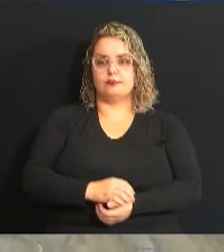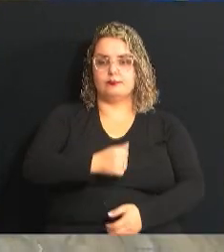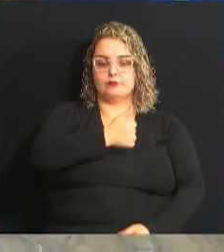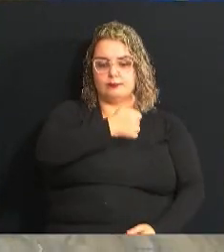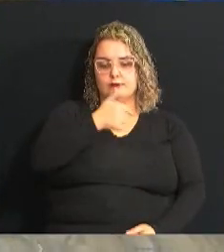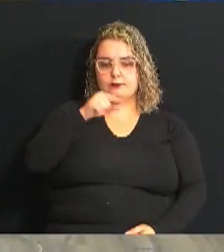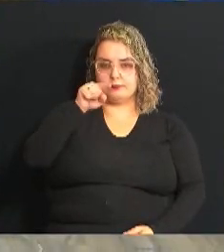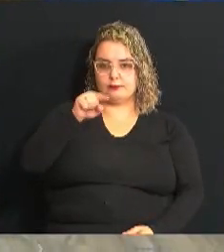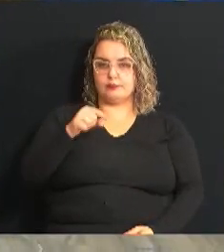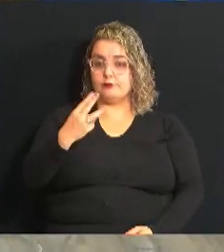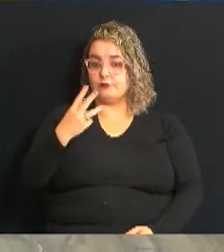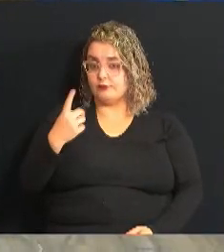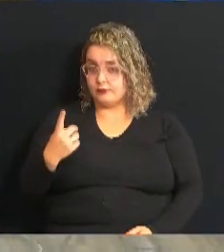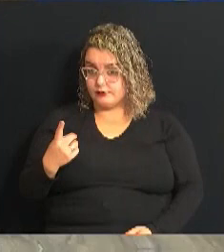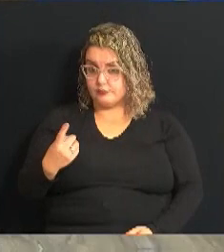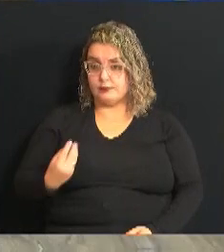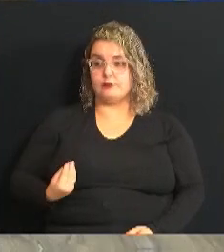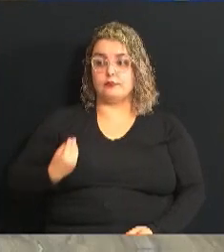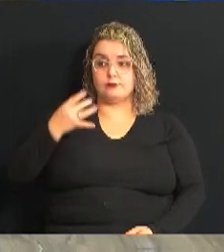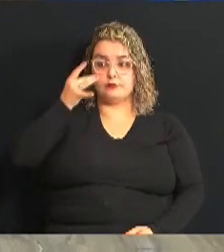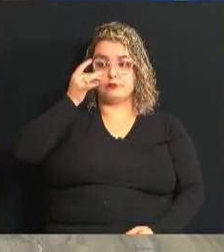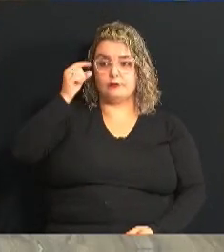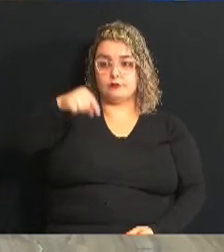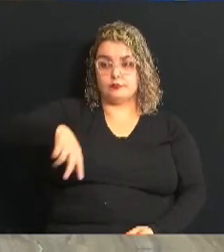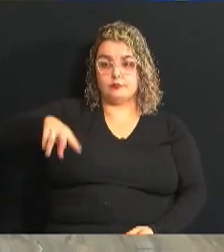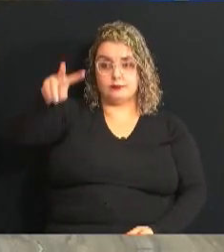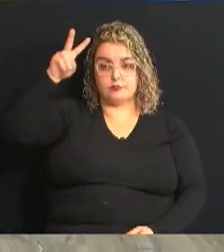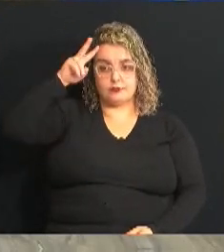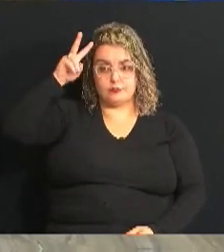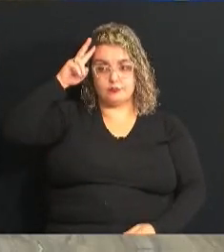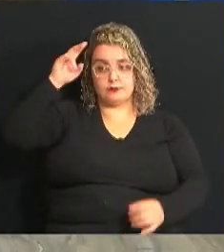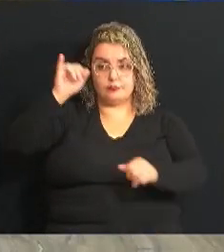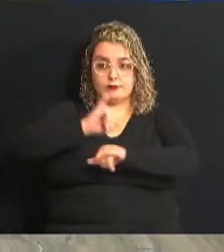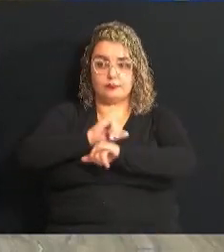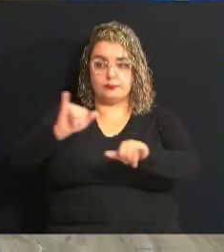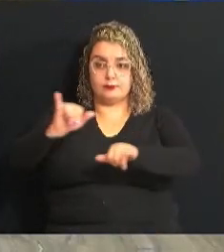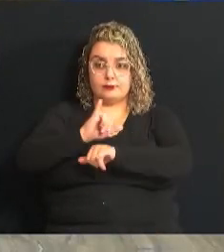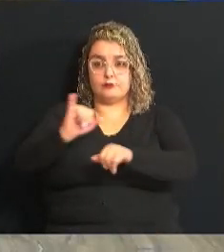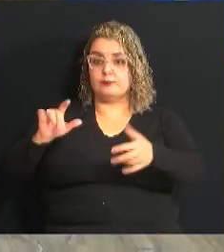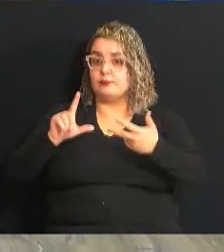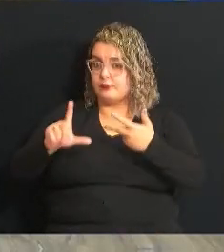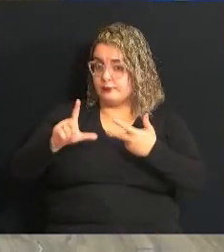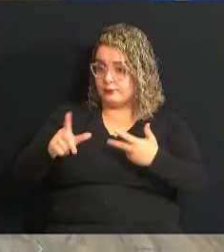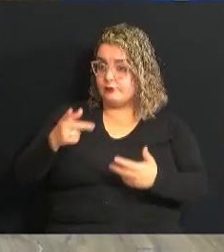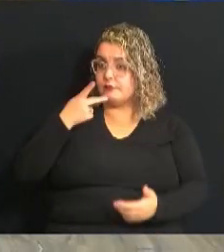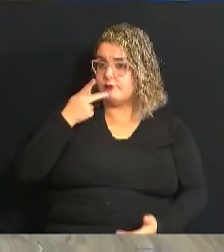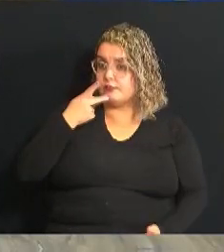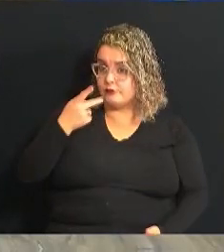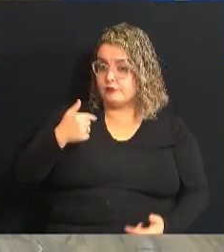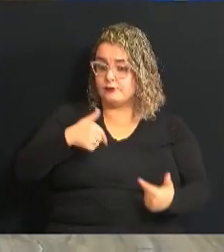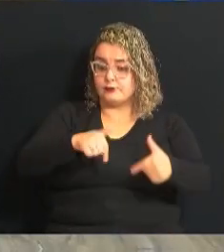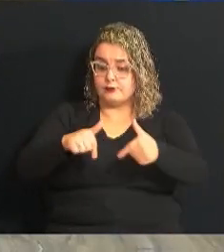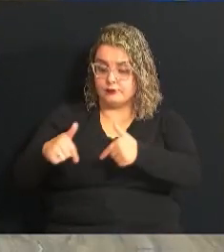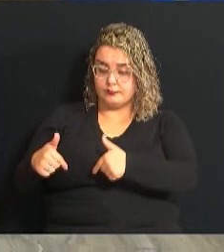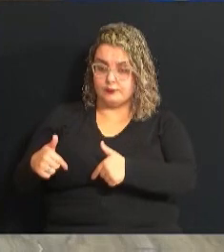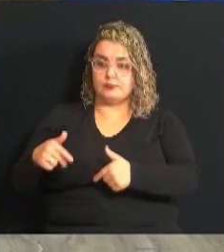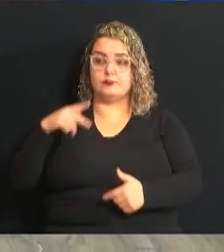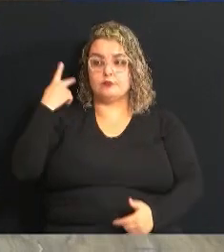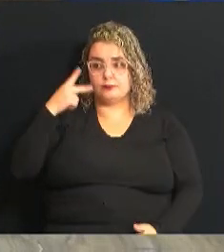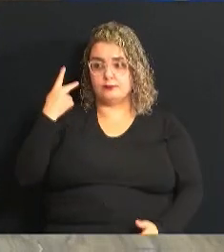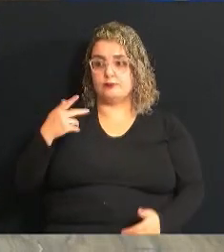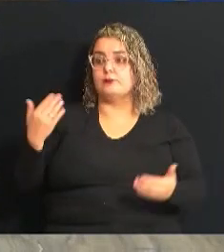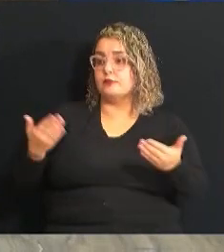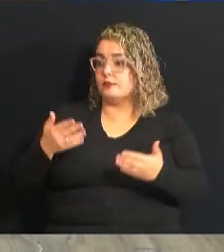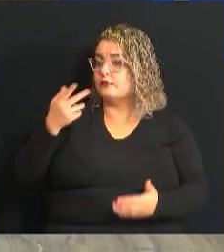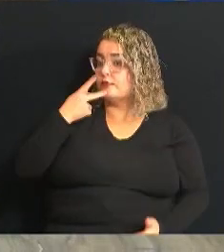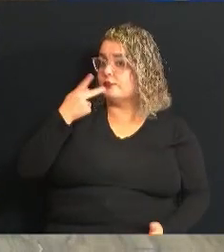12h31, nós estamos ao vivo nesta segunda-feira com as notícias do Legislativo, falando sobre o trabalho dos parlamentares, e agora a gente fala